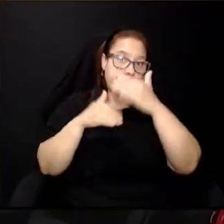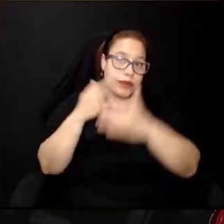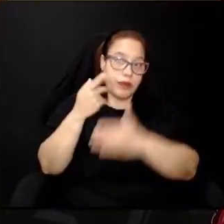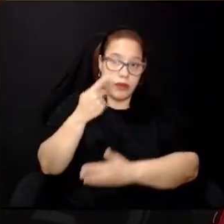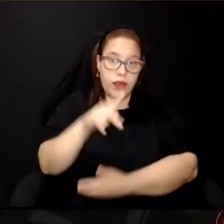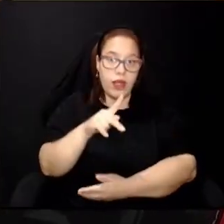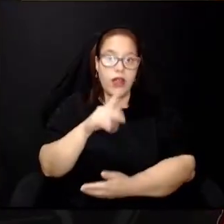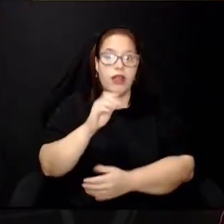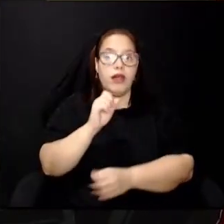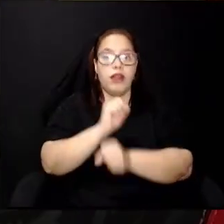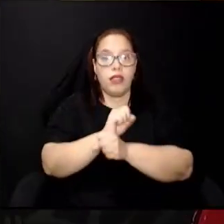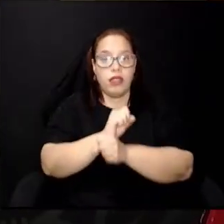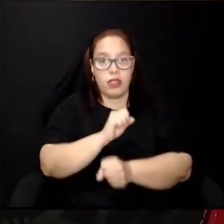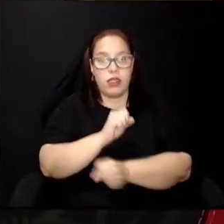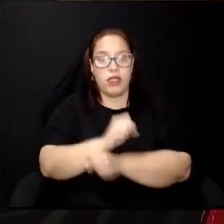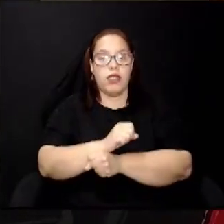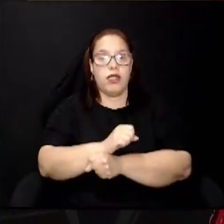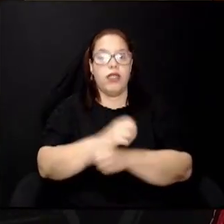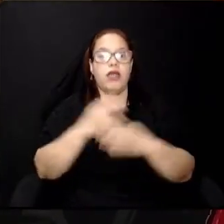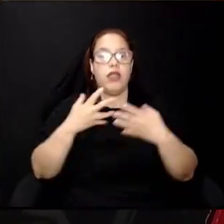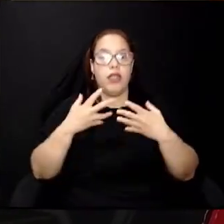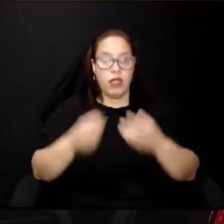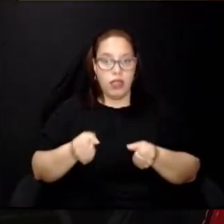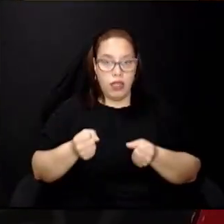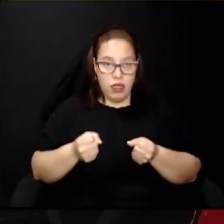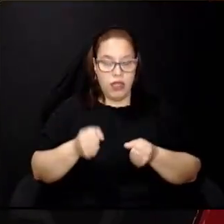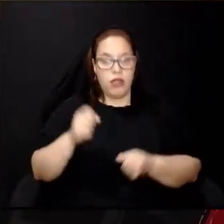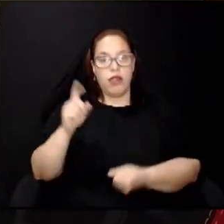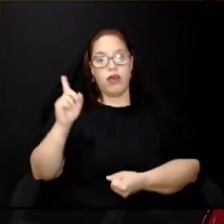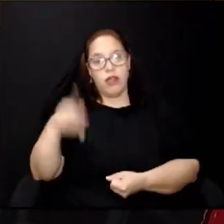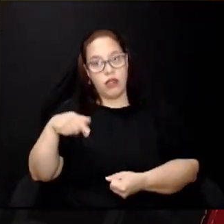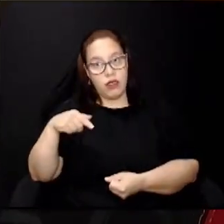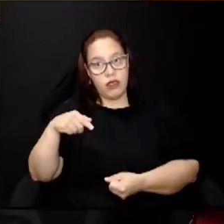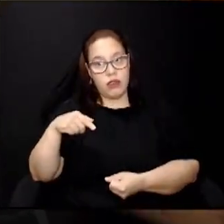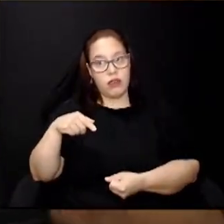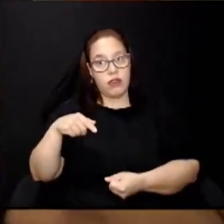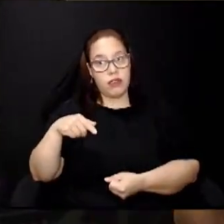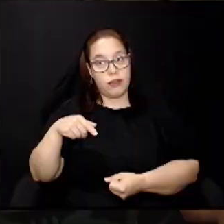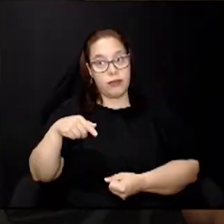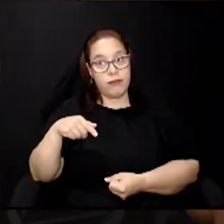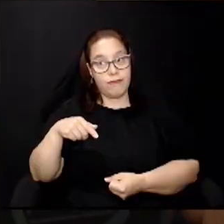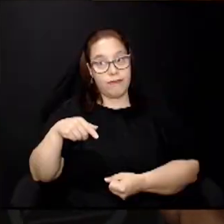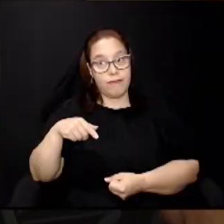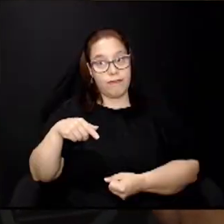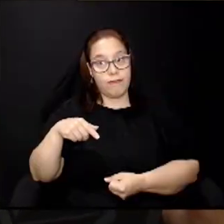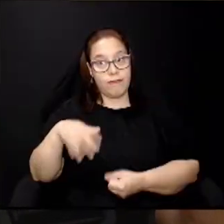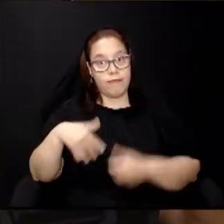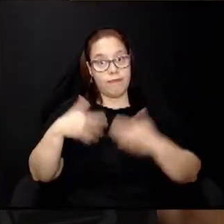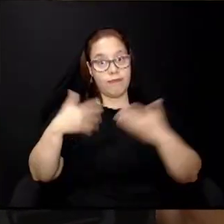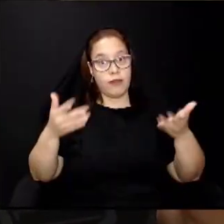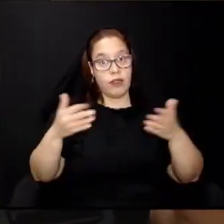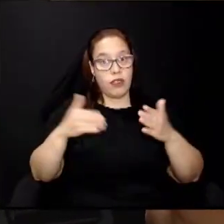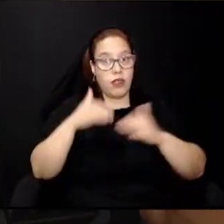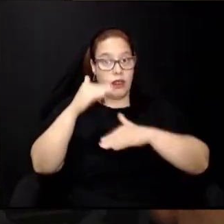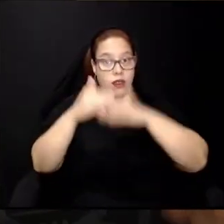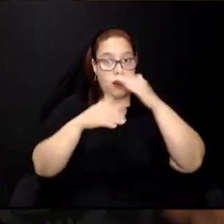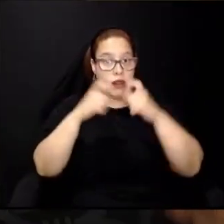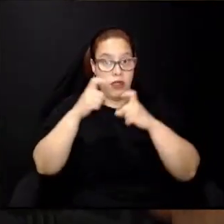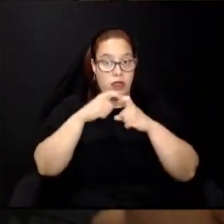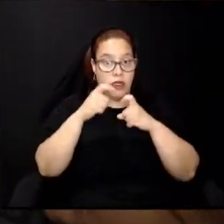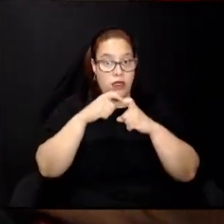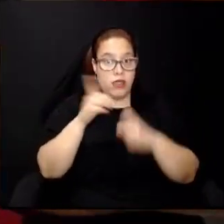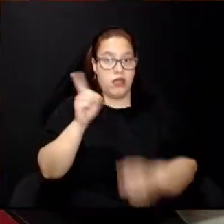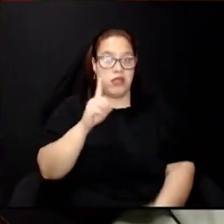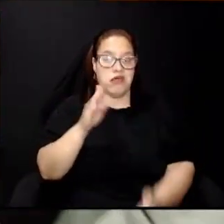que eu tenho que aceitar que vai ser assim, né? Então, quando a gente passa por um médico que fala, não tem